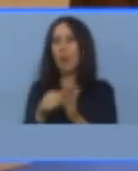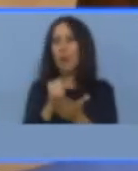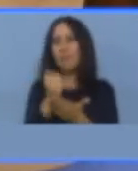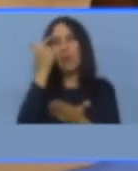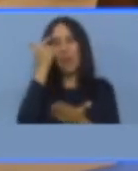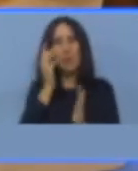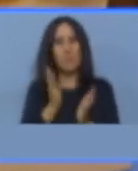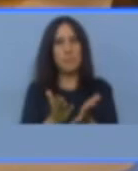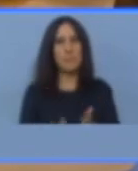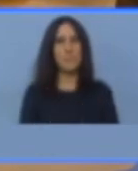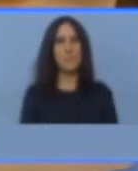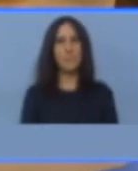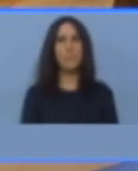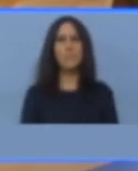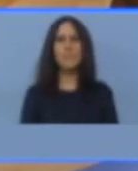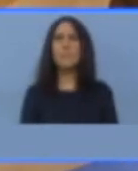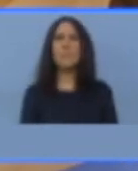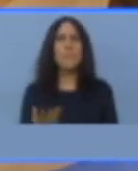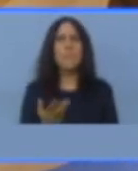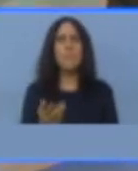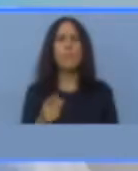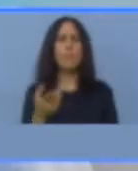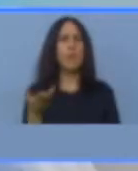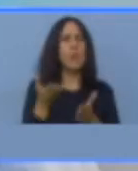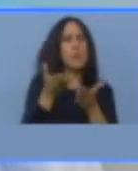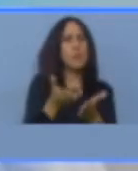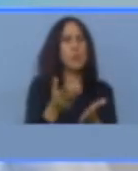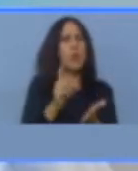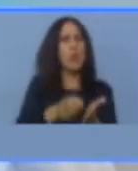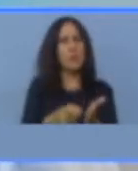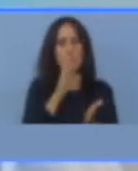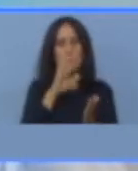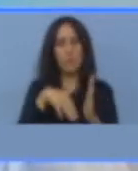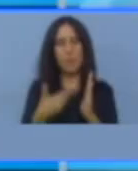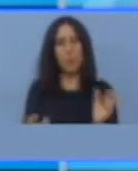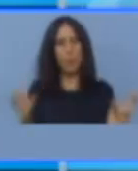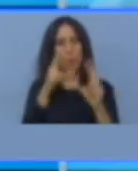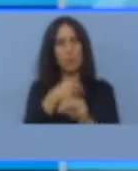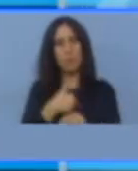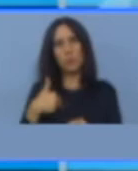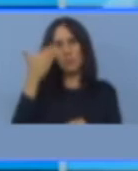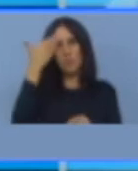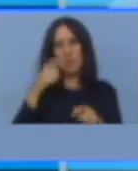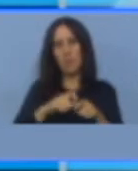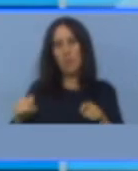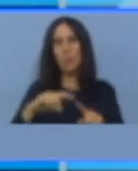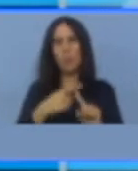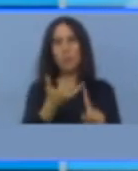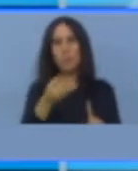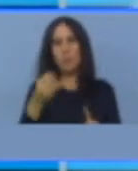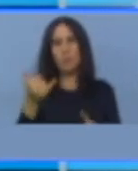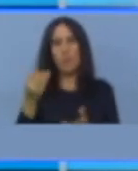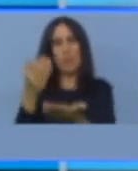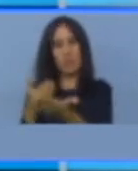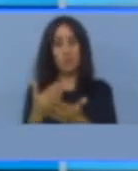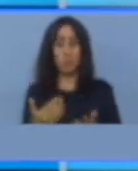presente. Que ajudas podem chegar com o novo Plano Nacional de Saúde Mental até 2020, terminado este em